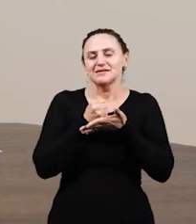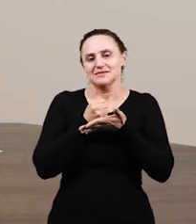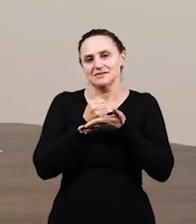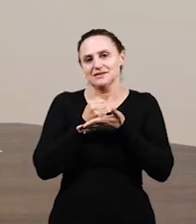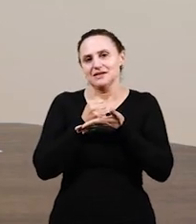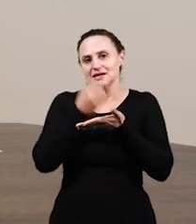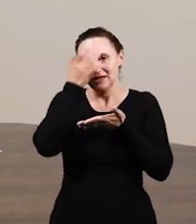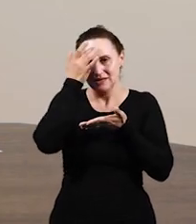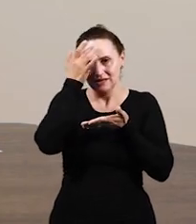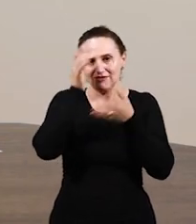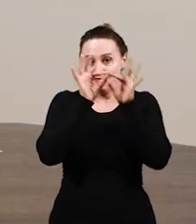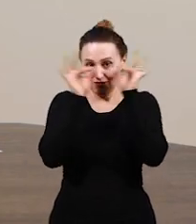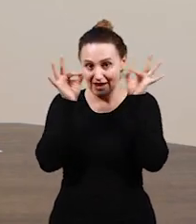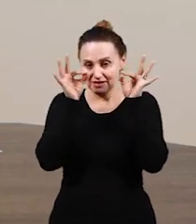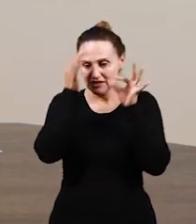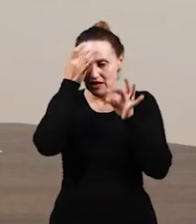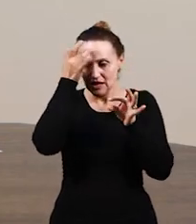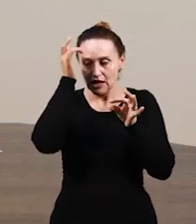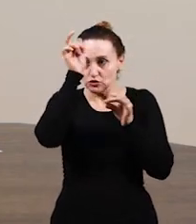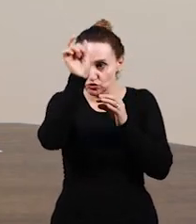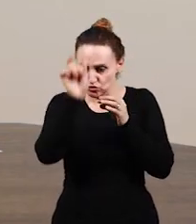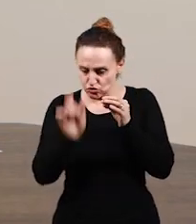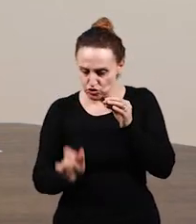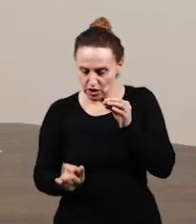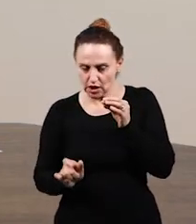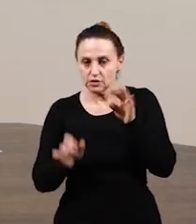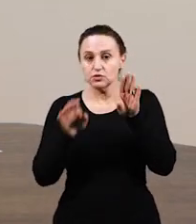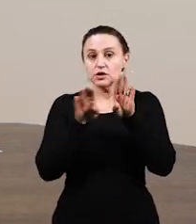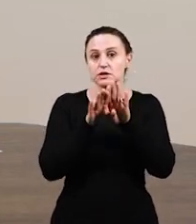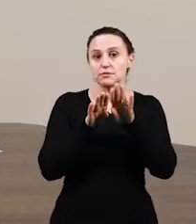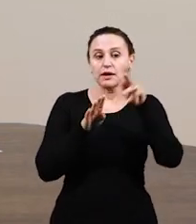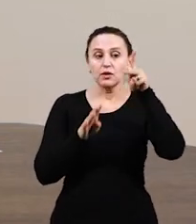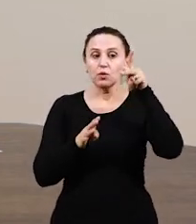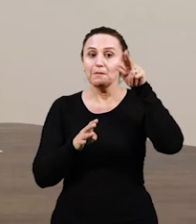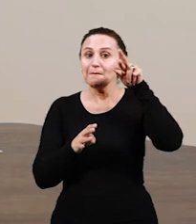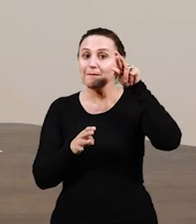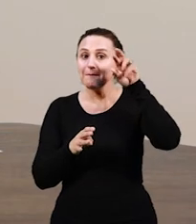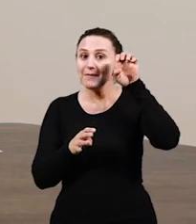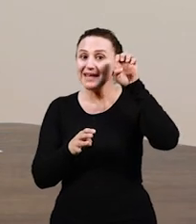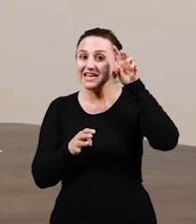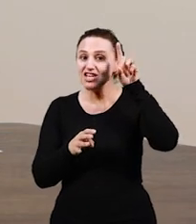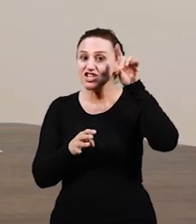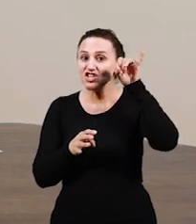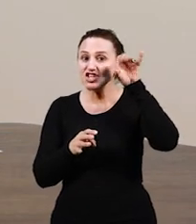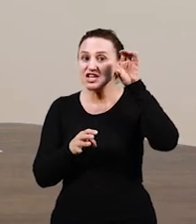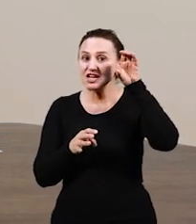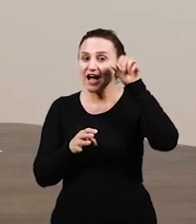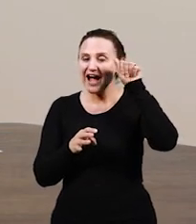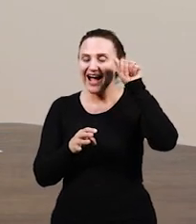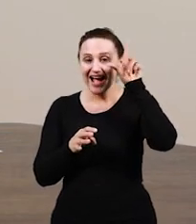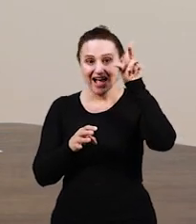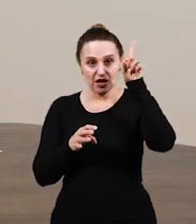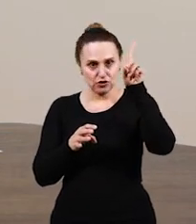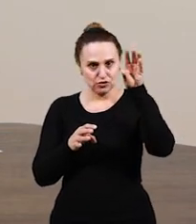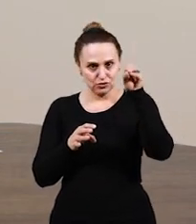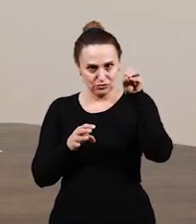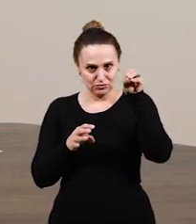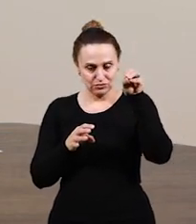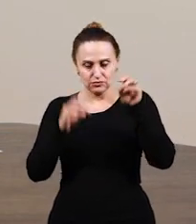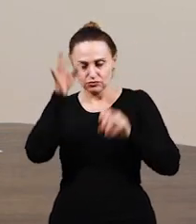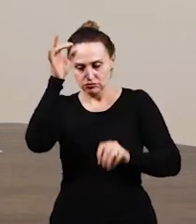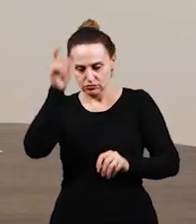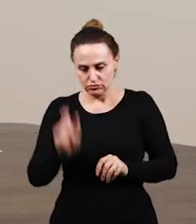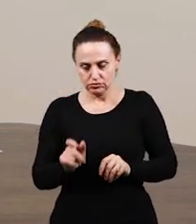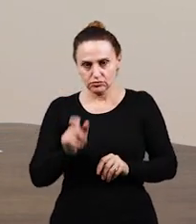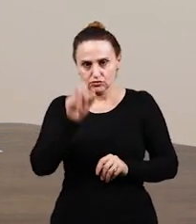sujeito predicado então se eu tenho na minha na minha mente no meu cérebro internalizado essa regra que já